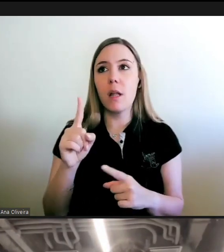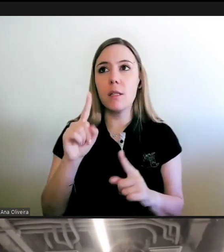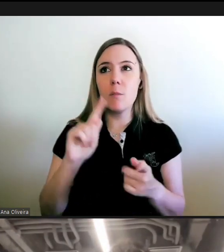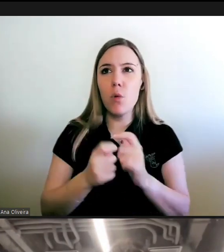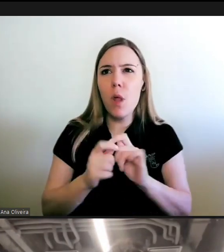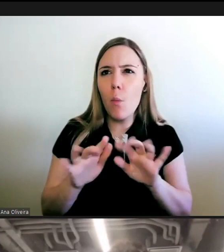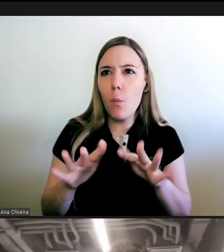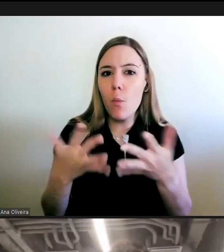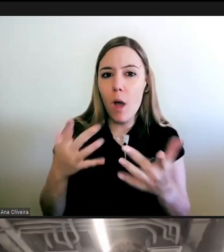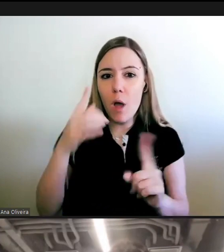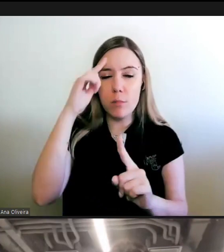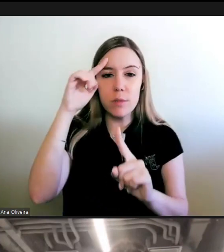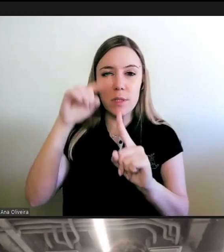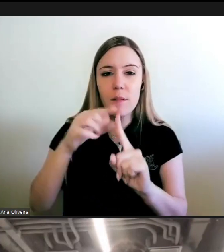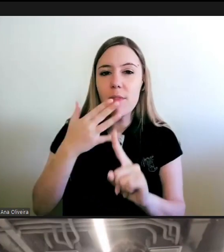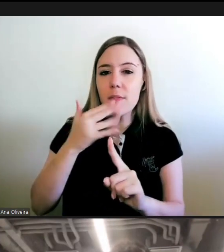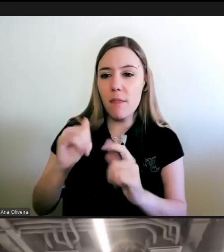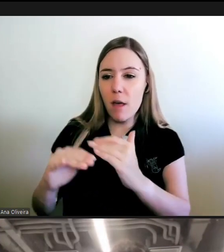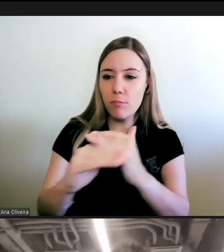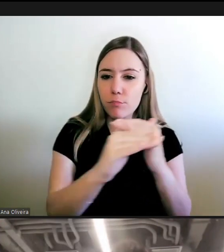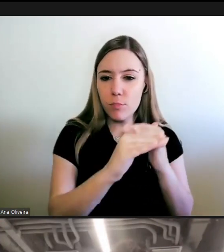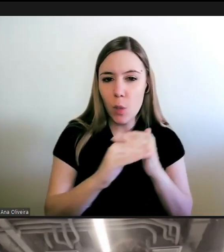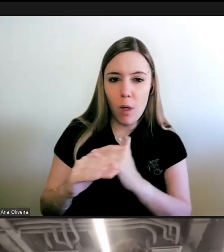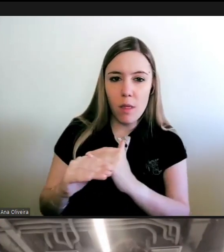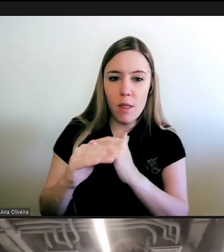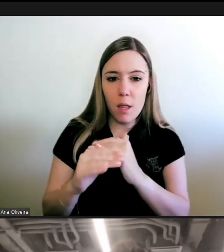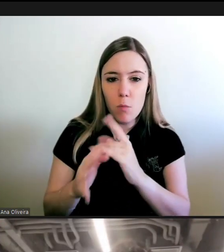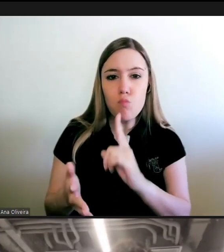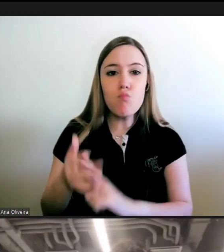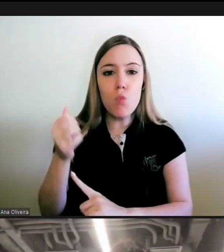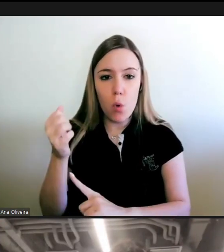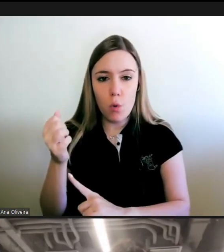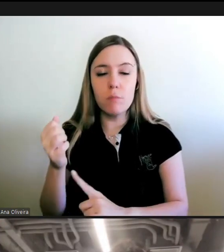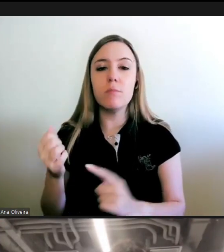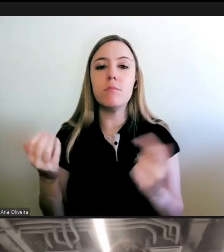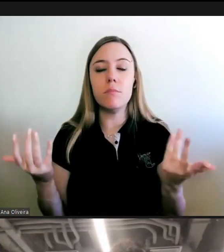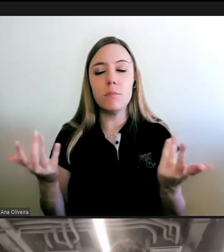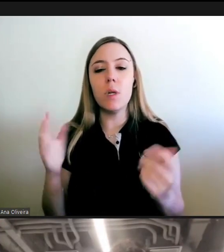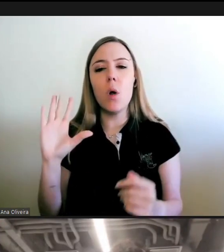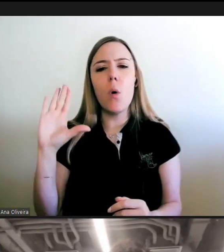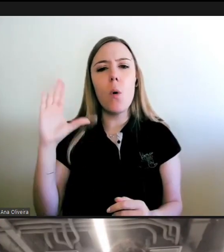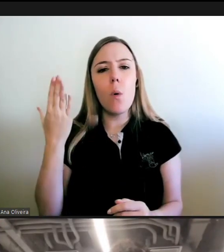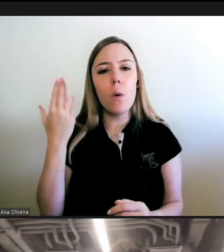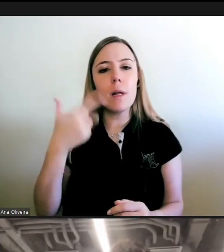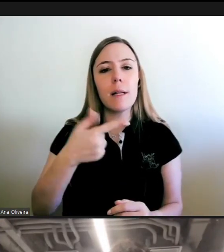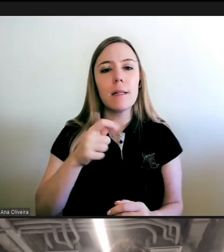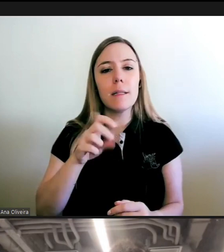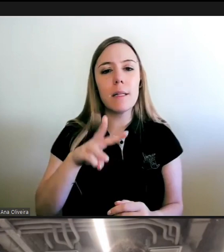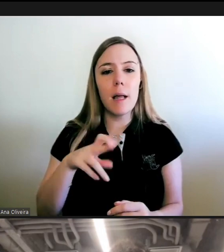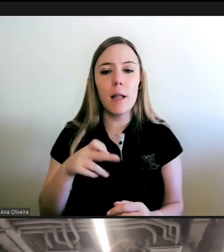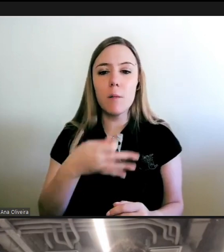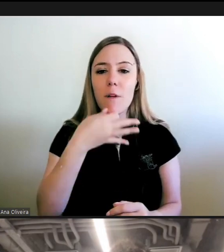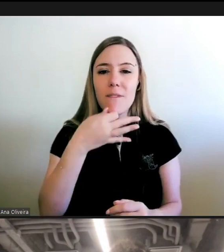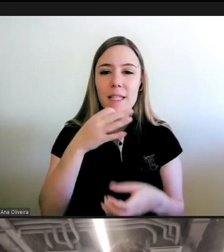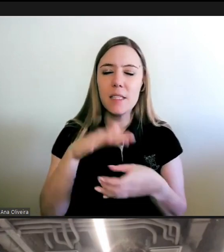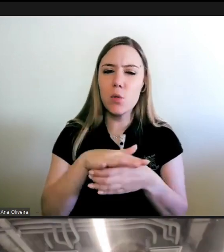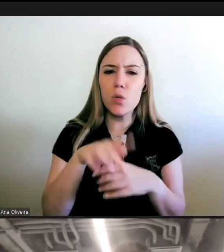certa naturalização da igualdade, não é? Quando a Telma fala da questão dos